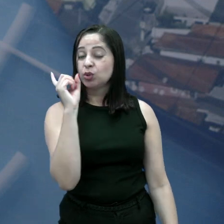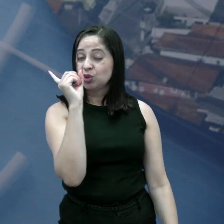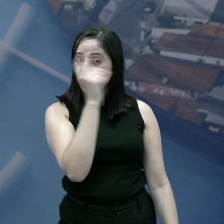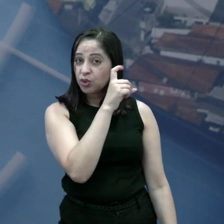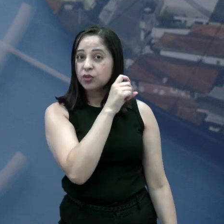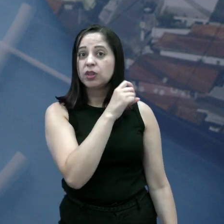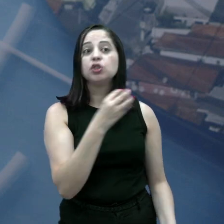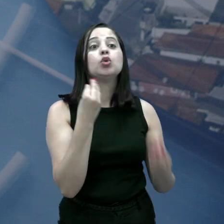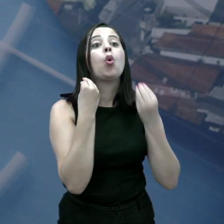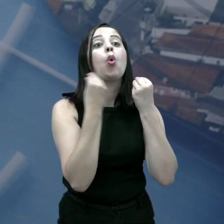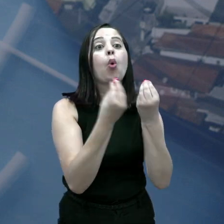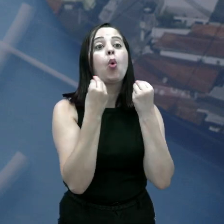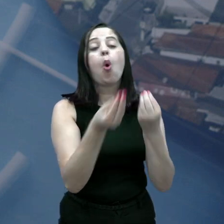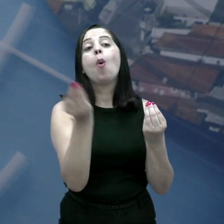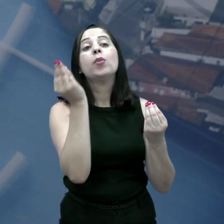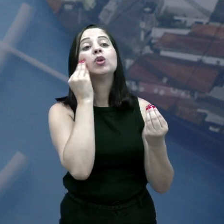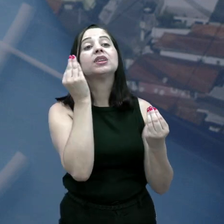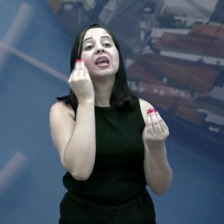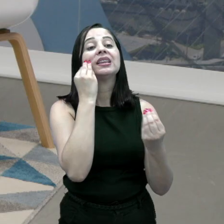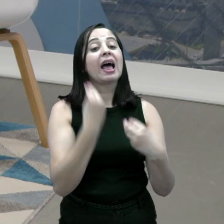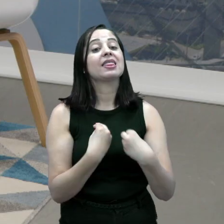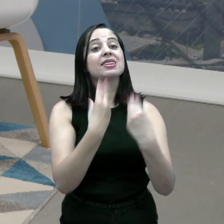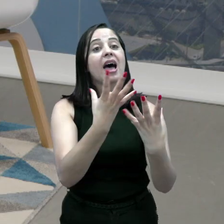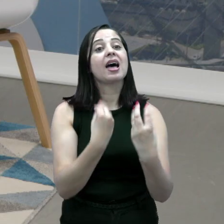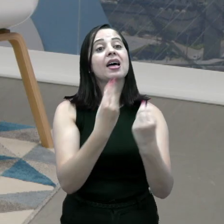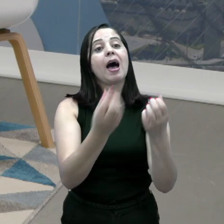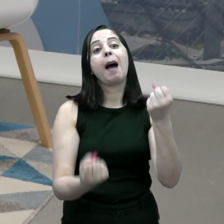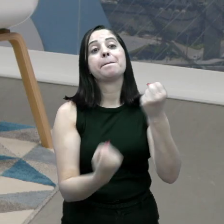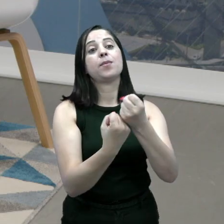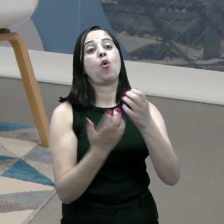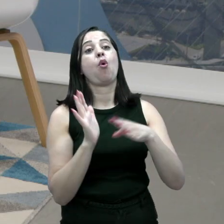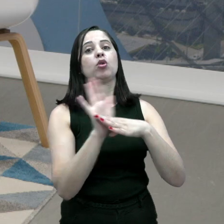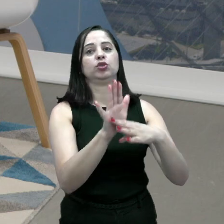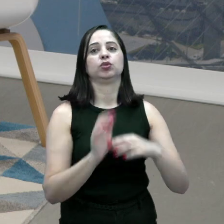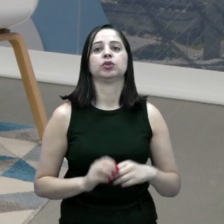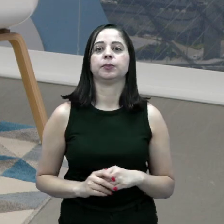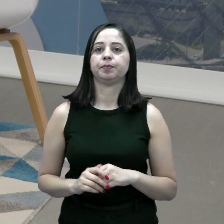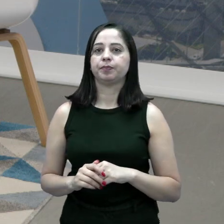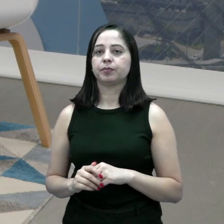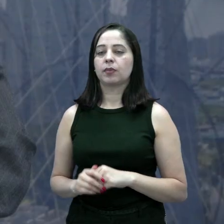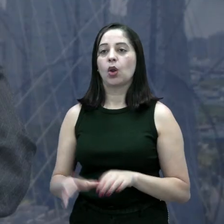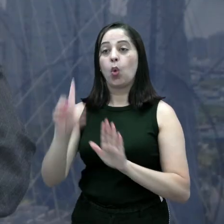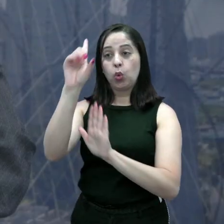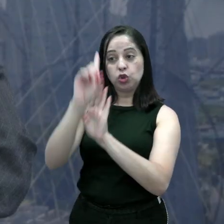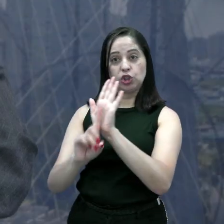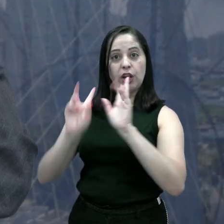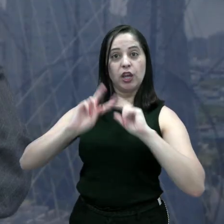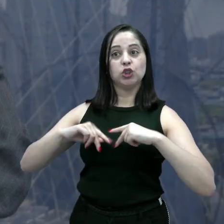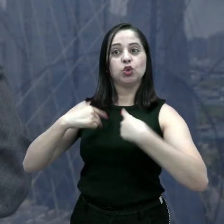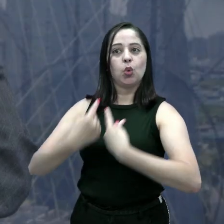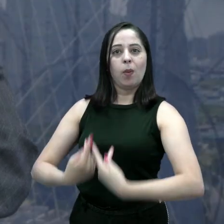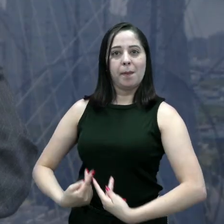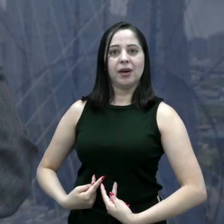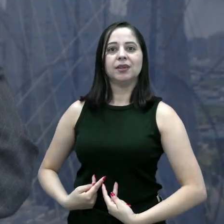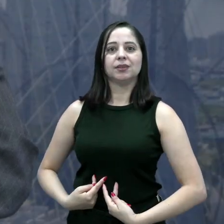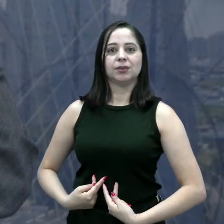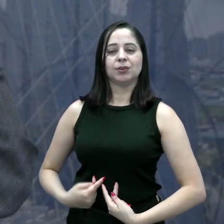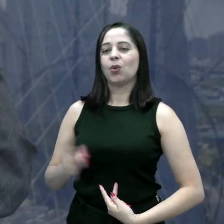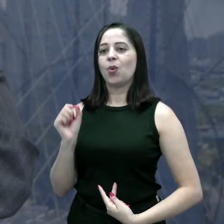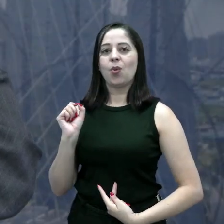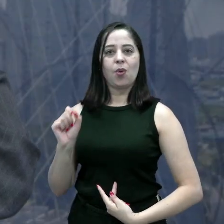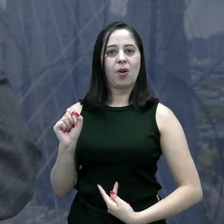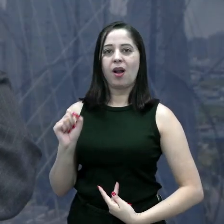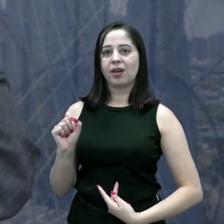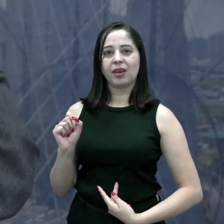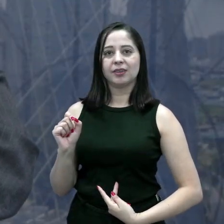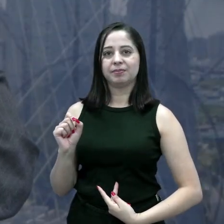tentar avançar sempre nesse assunto também? O legal do direito humano é isso. Tem que passar pelo humanismo. A gente